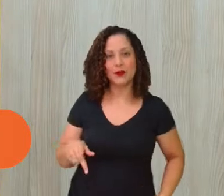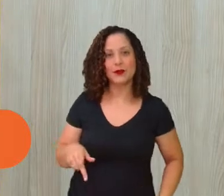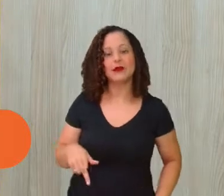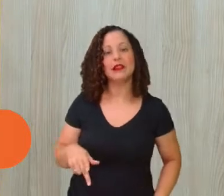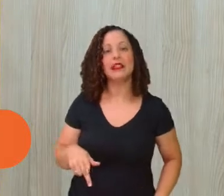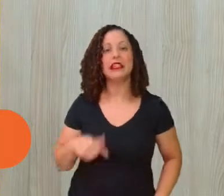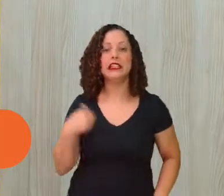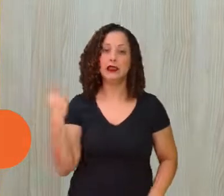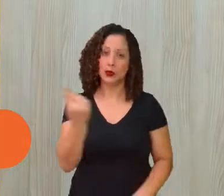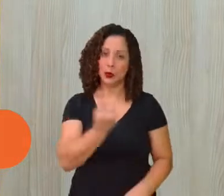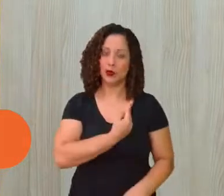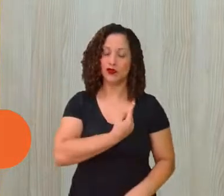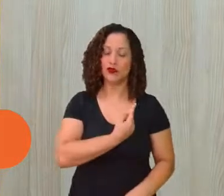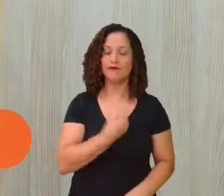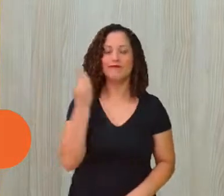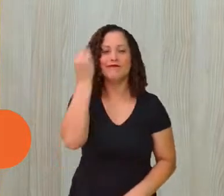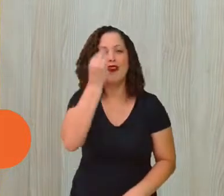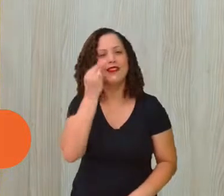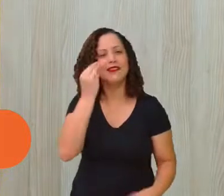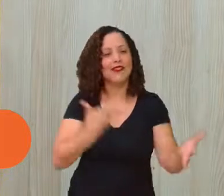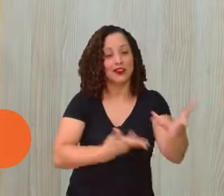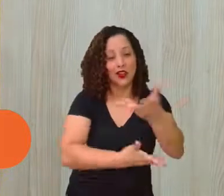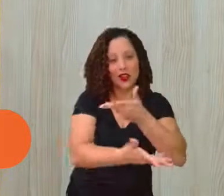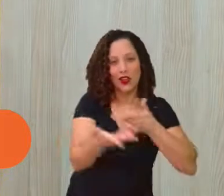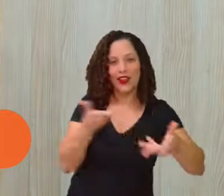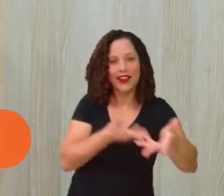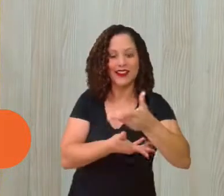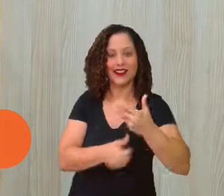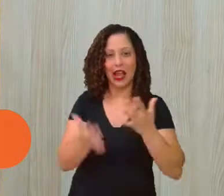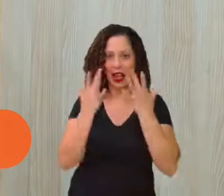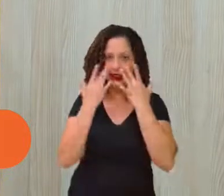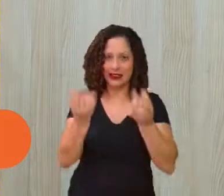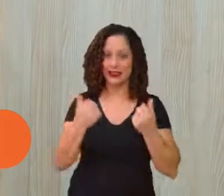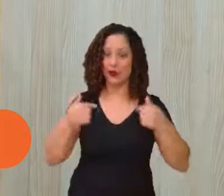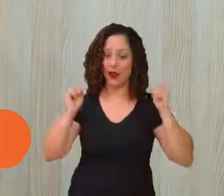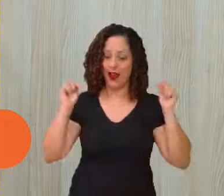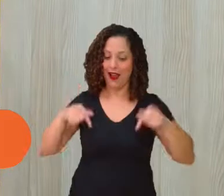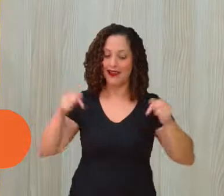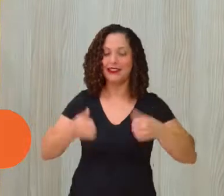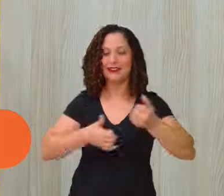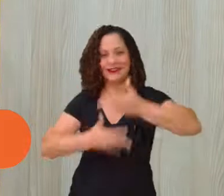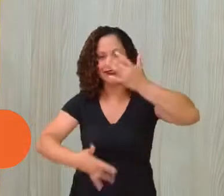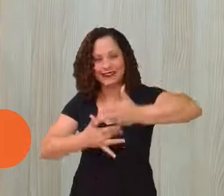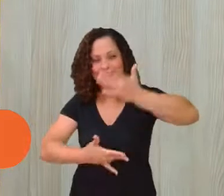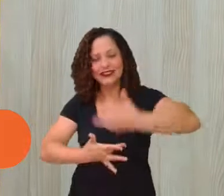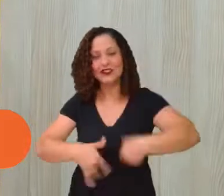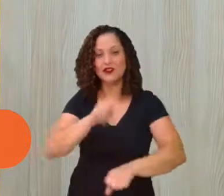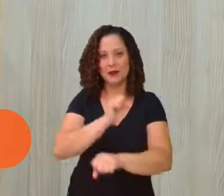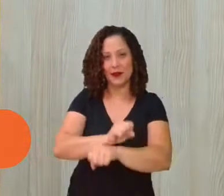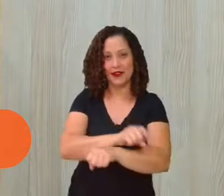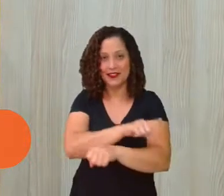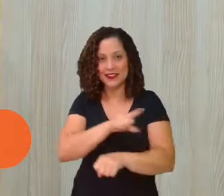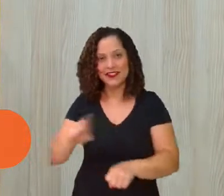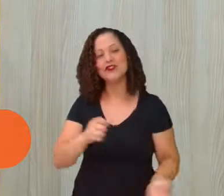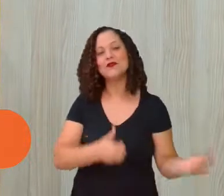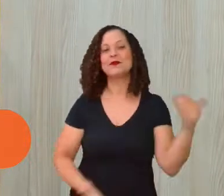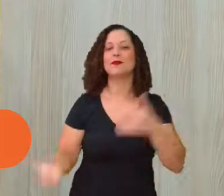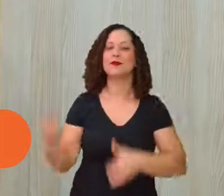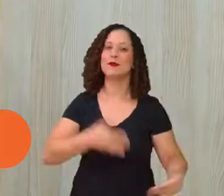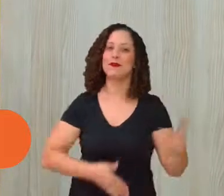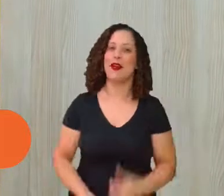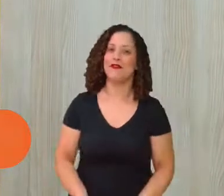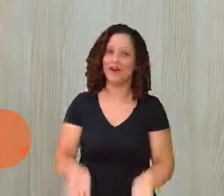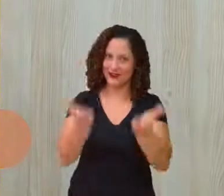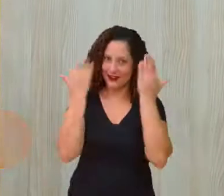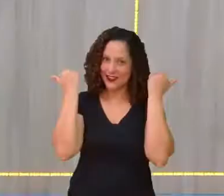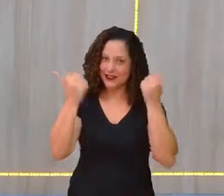curtir aí essa troca de aprendizagem nossa. Então, fiquem atentos que eu já estou aqui a postos esperando o comentário de vocês, tá certo, pessoal? Vamos lá,